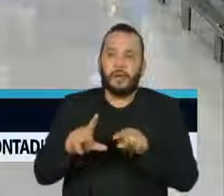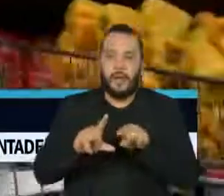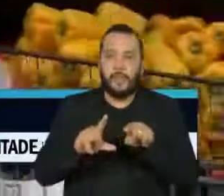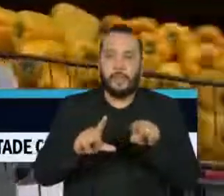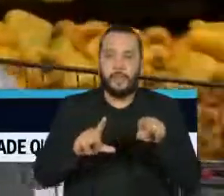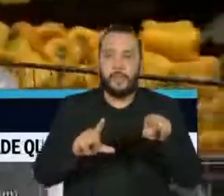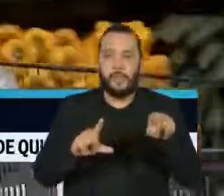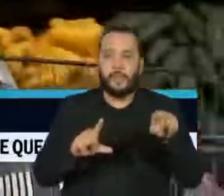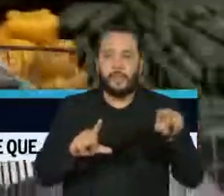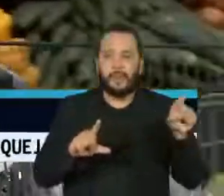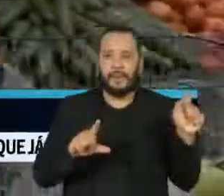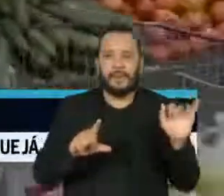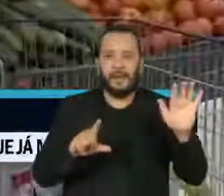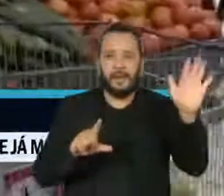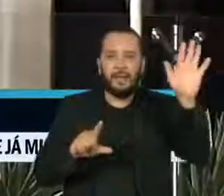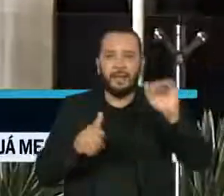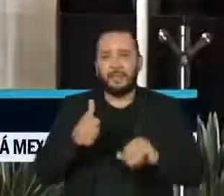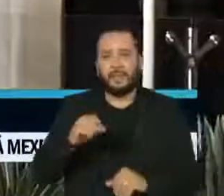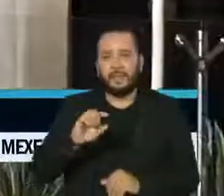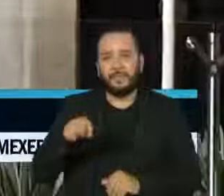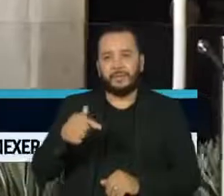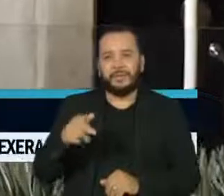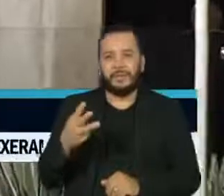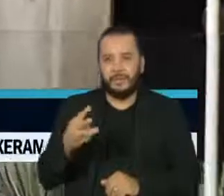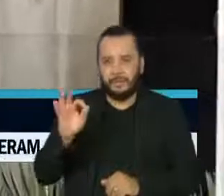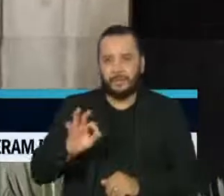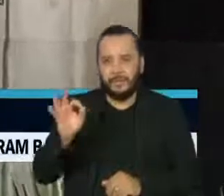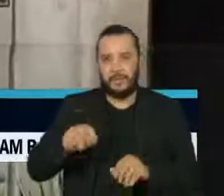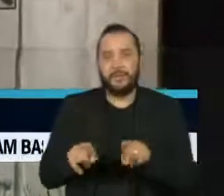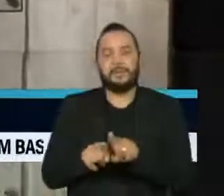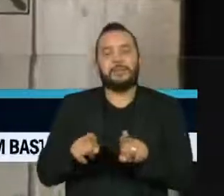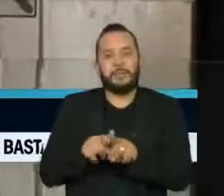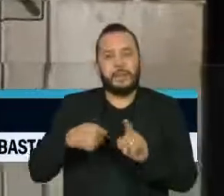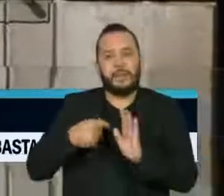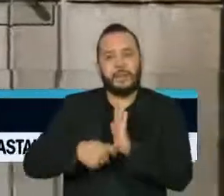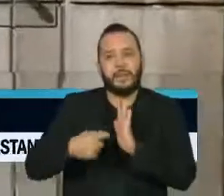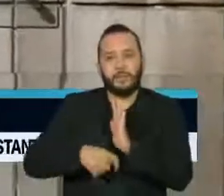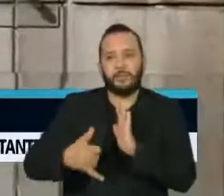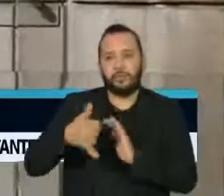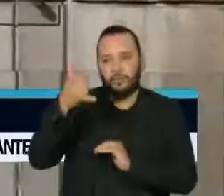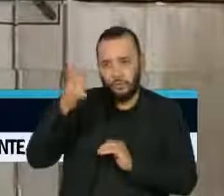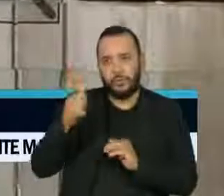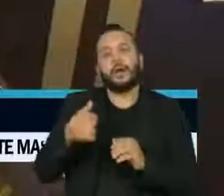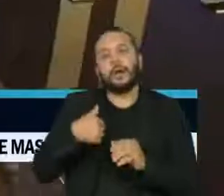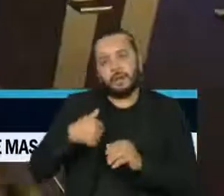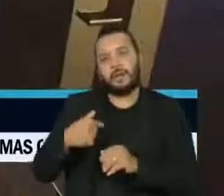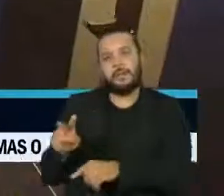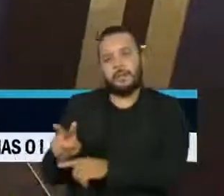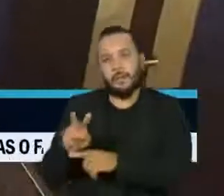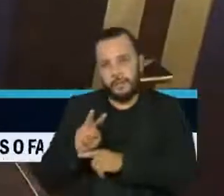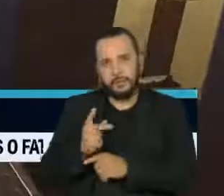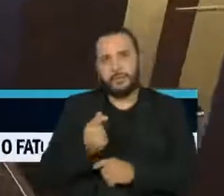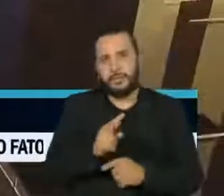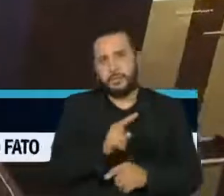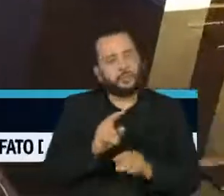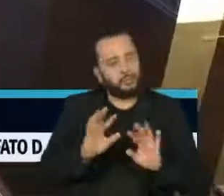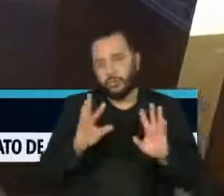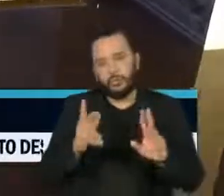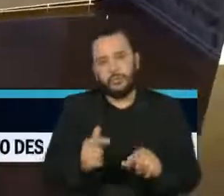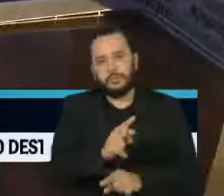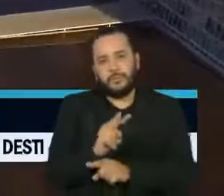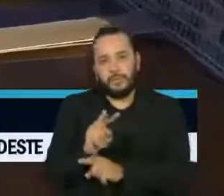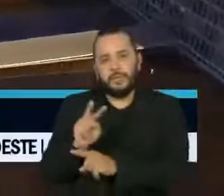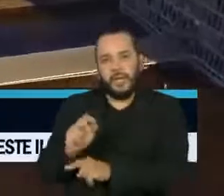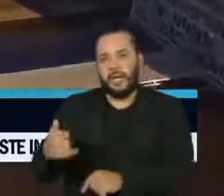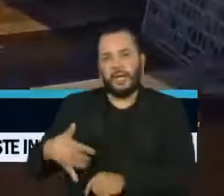já na casa de dois dígitos em um ano, da alta das taxas de juros que encarece os empréstimos e o crediário, as incertezas quanto à condução